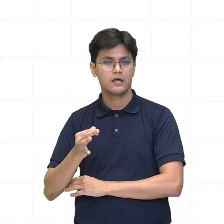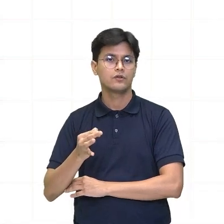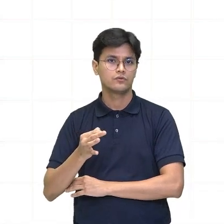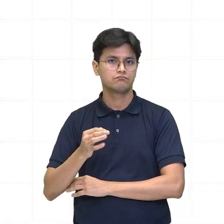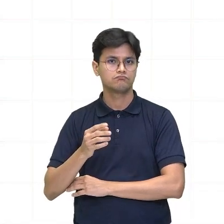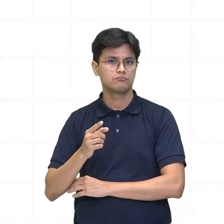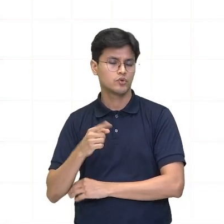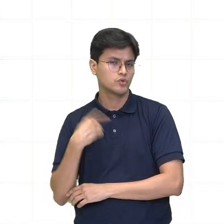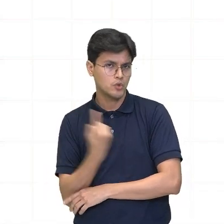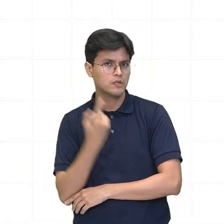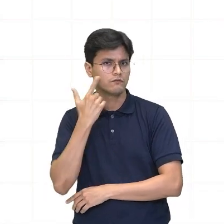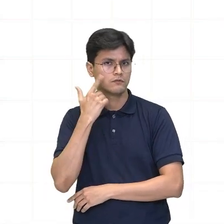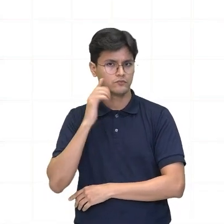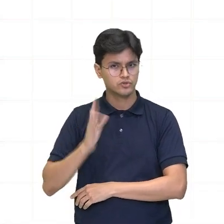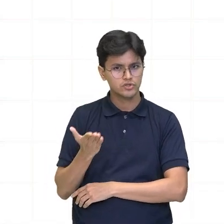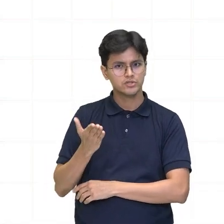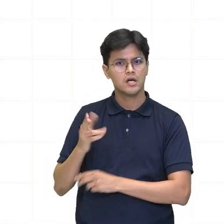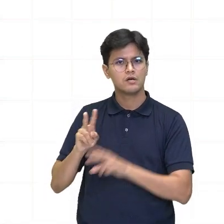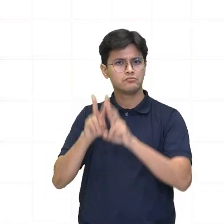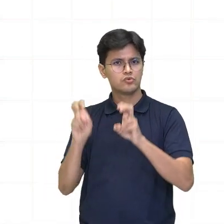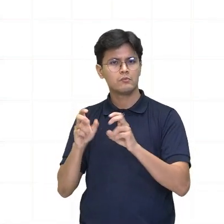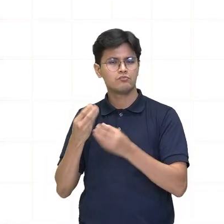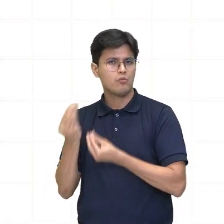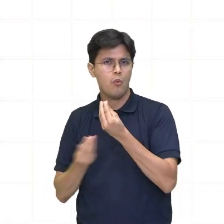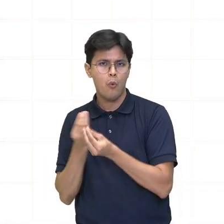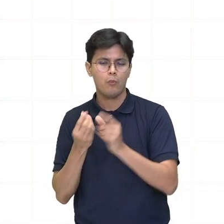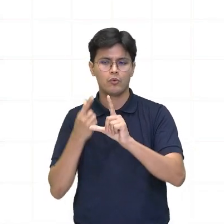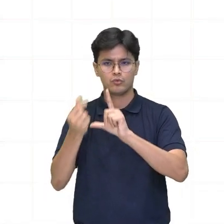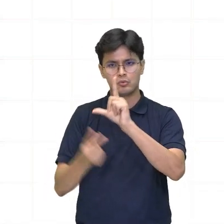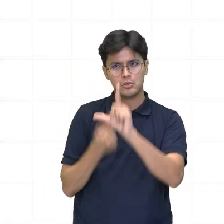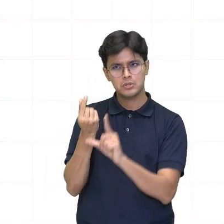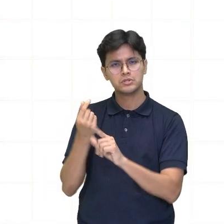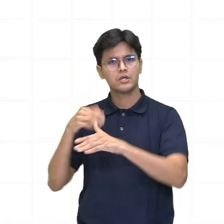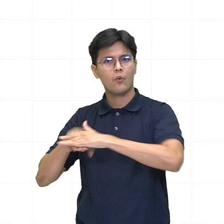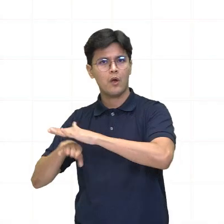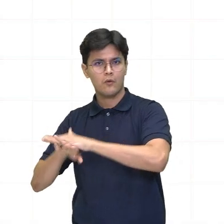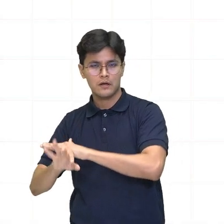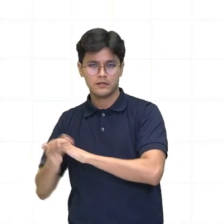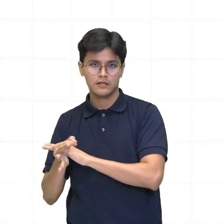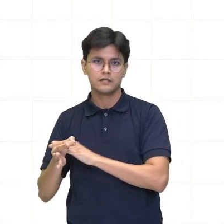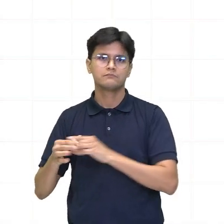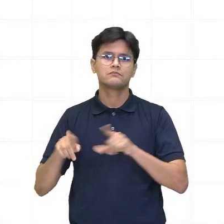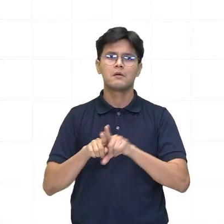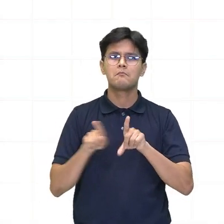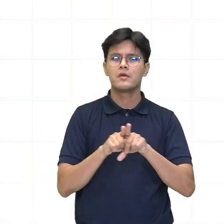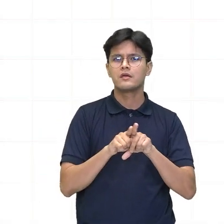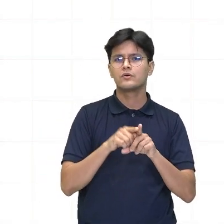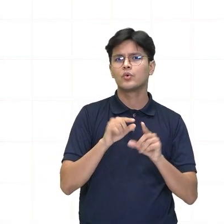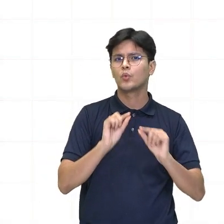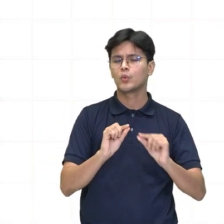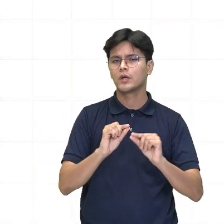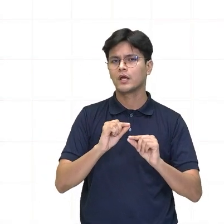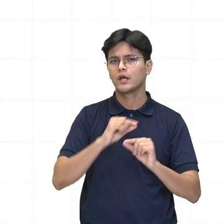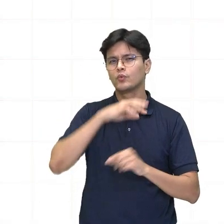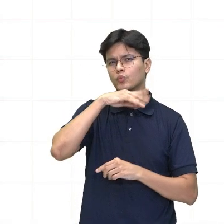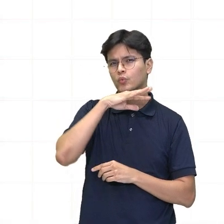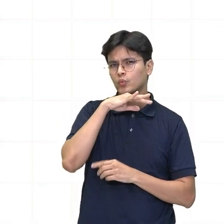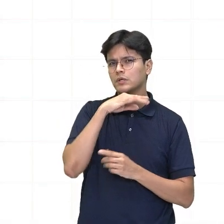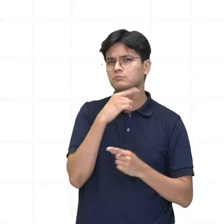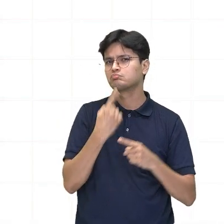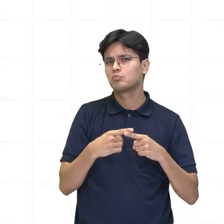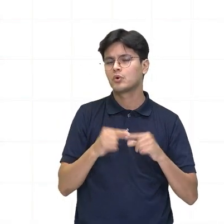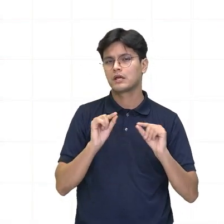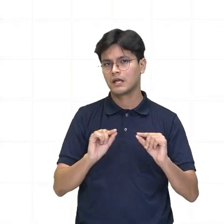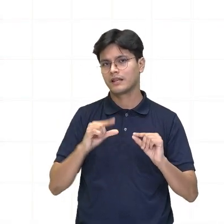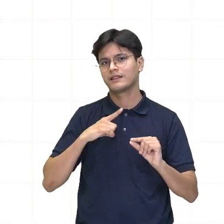relação ali à logística, armazenamento, entre outras questões. Desvantagens, nós temos os resíduos nucleares, né? Então,